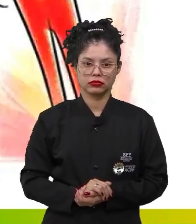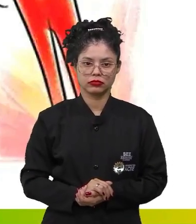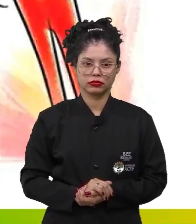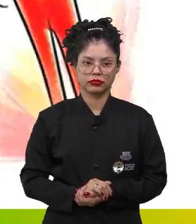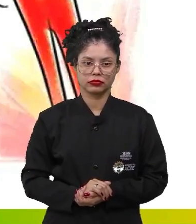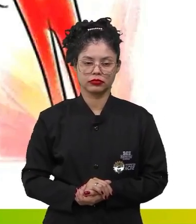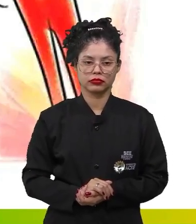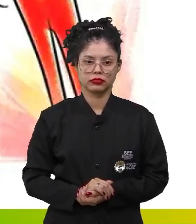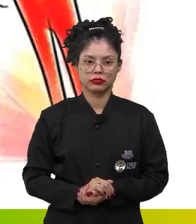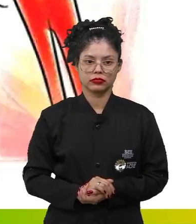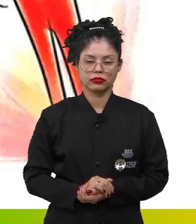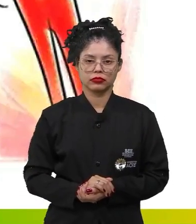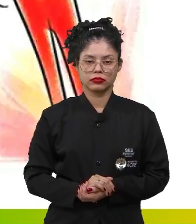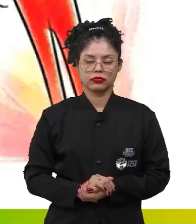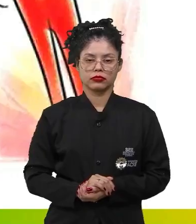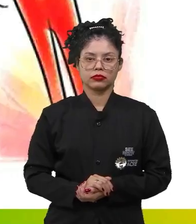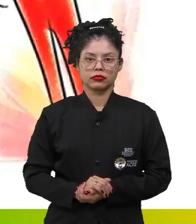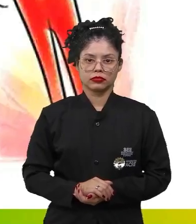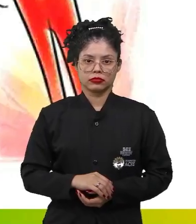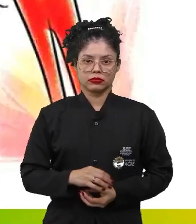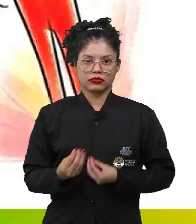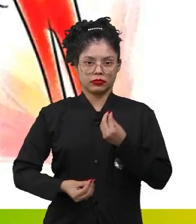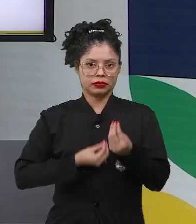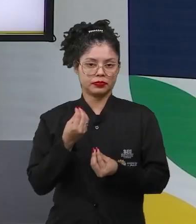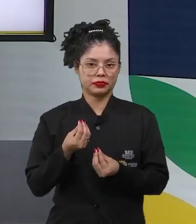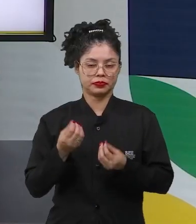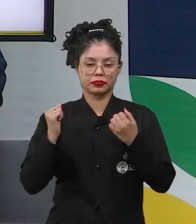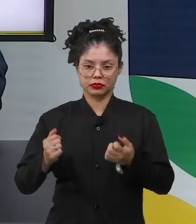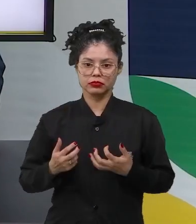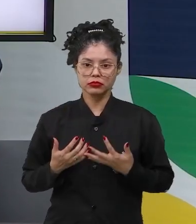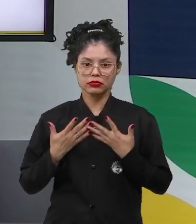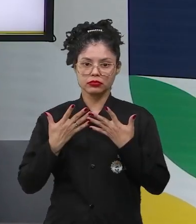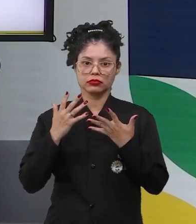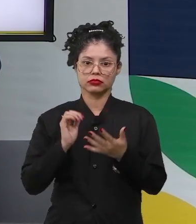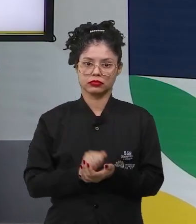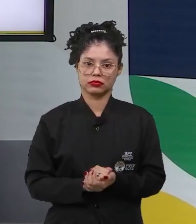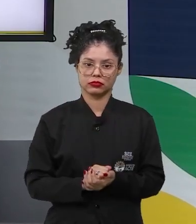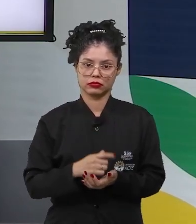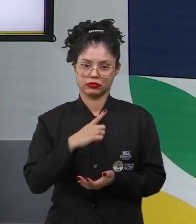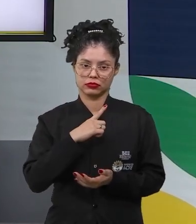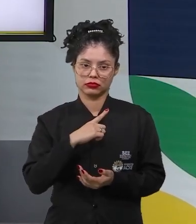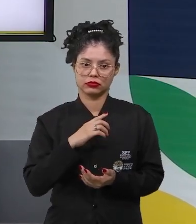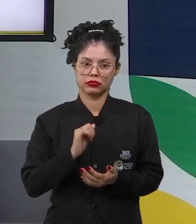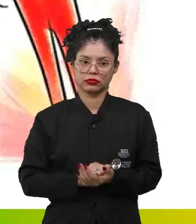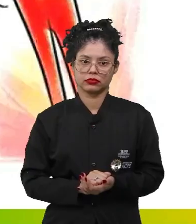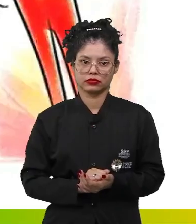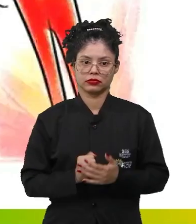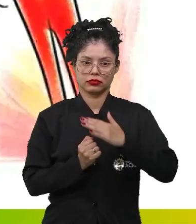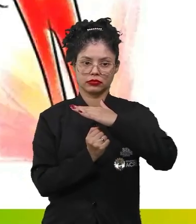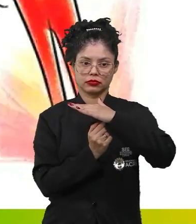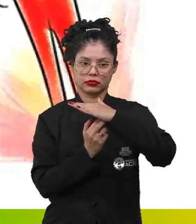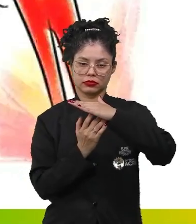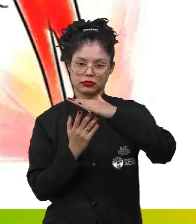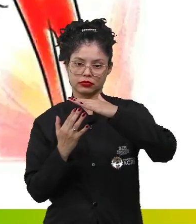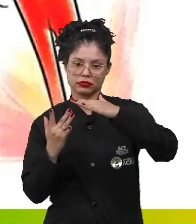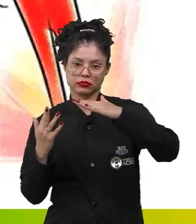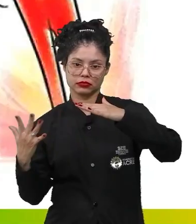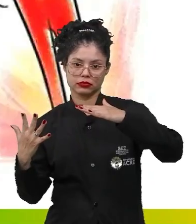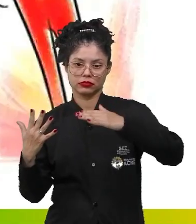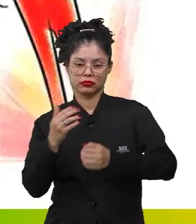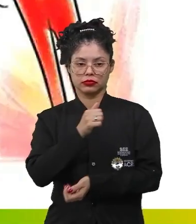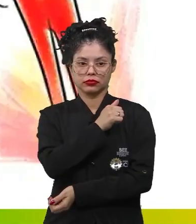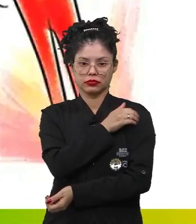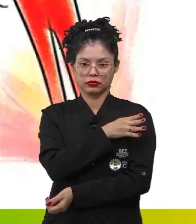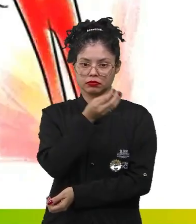mesmo culturas. Como que a xenofobia se manifesta? Ela se manifesta na rejeição